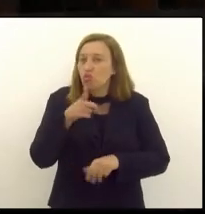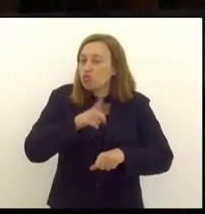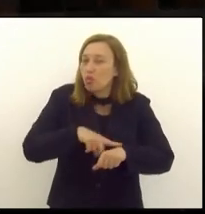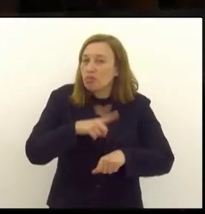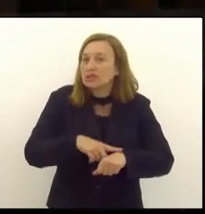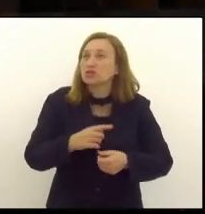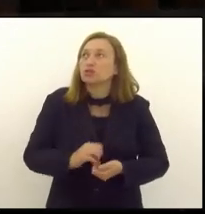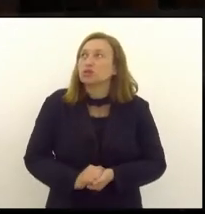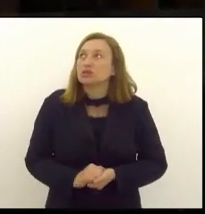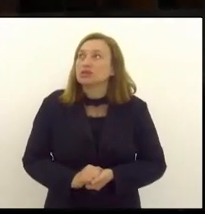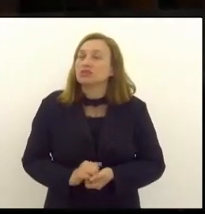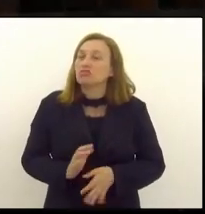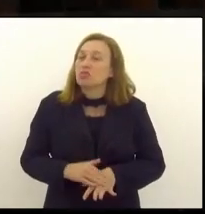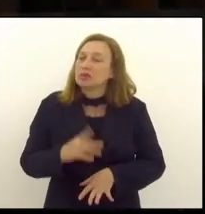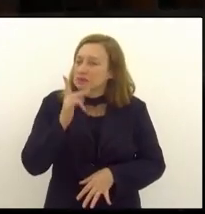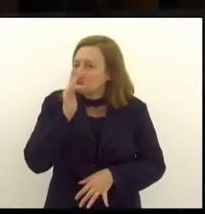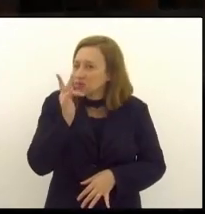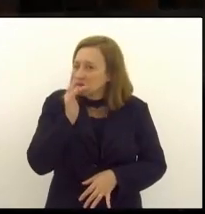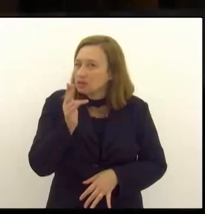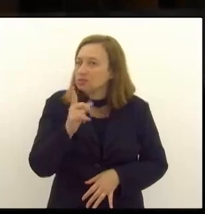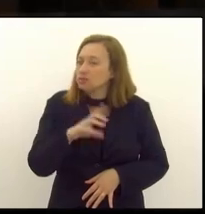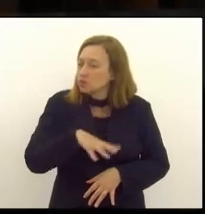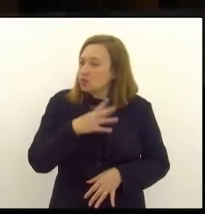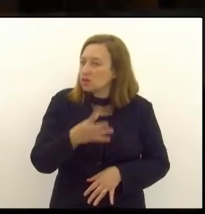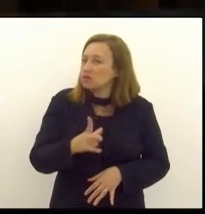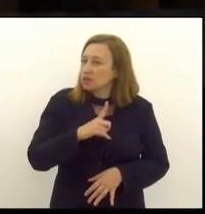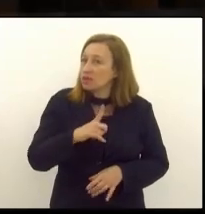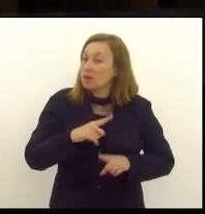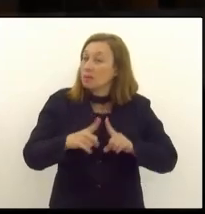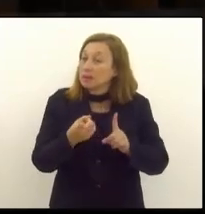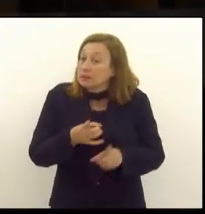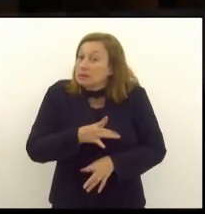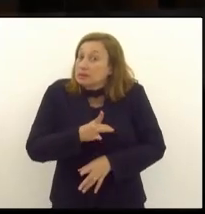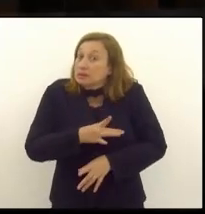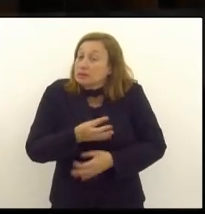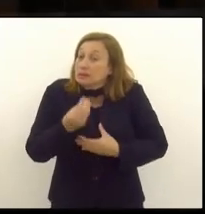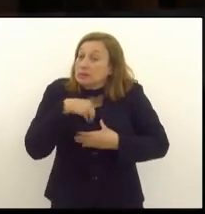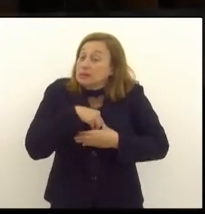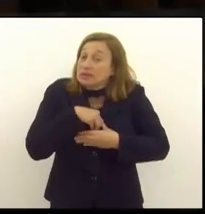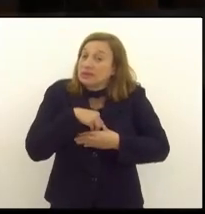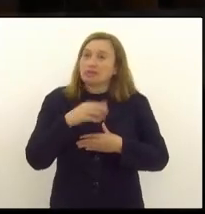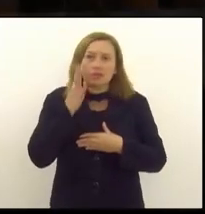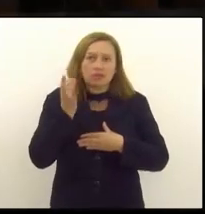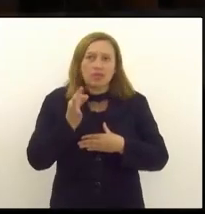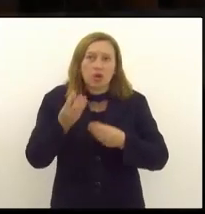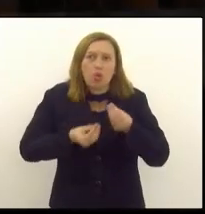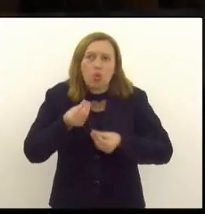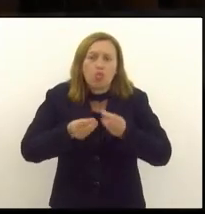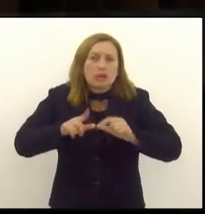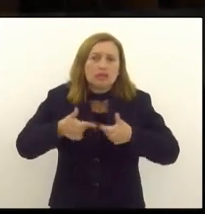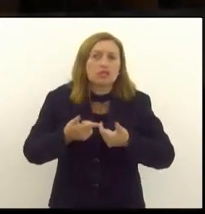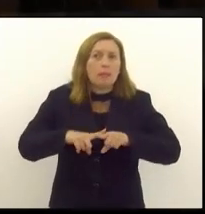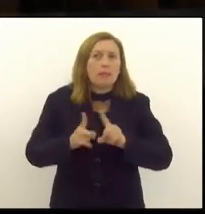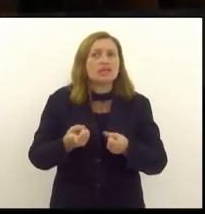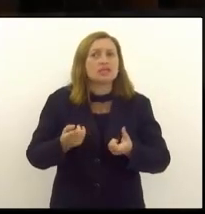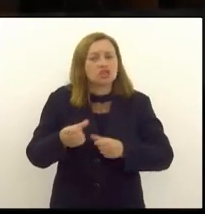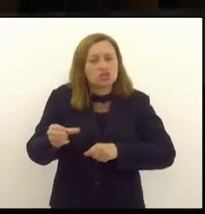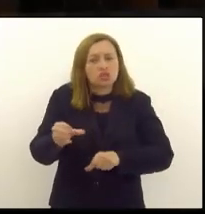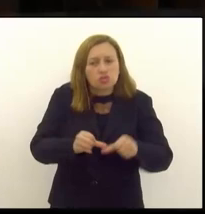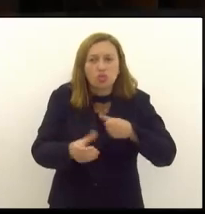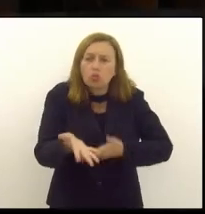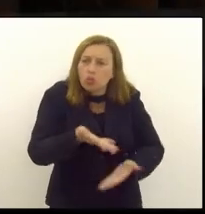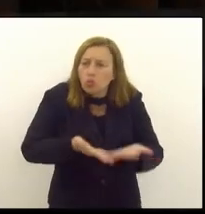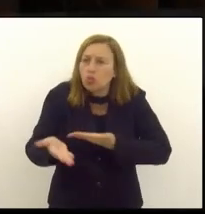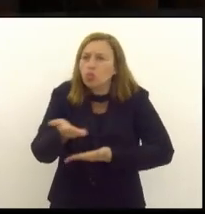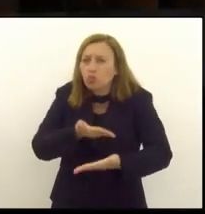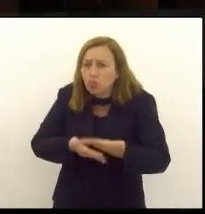momentos em que, por mais que pareça que a gente tenha coragem, no fundo a gente está com medo, e não sabendo como enfrentar aquilo, mas a gente troca uma ideia, o